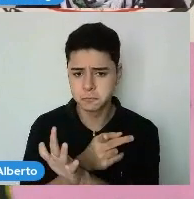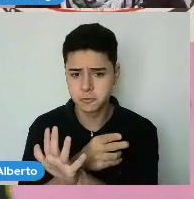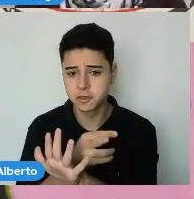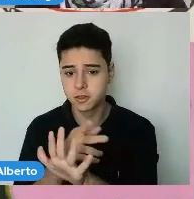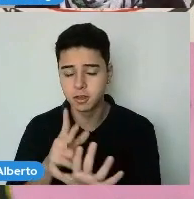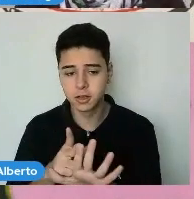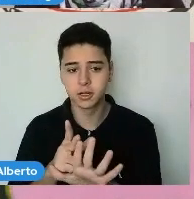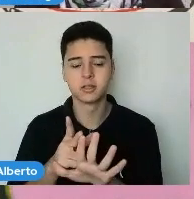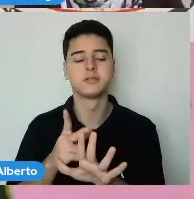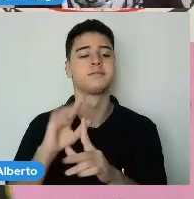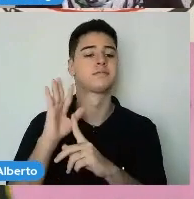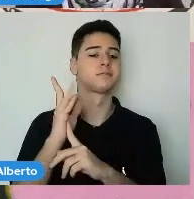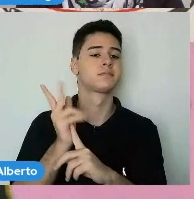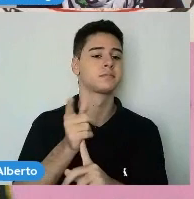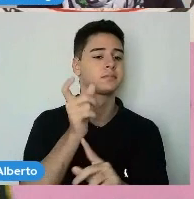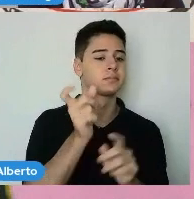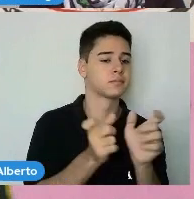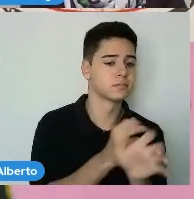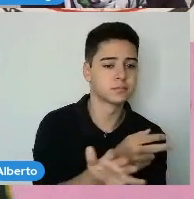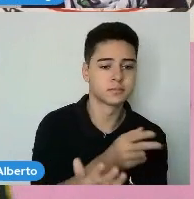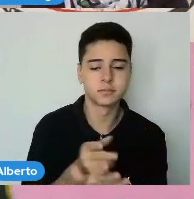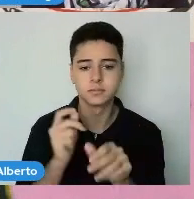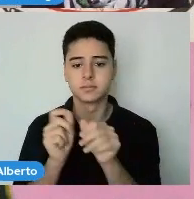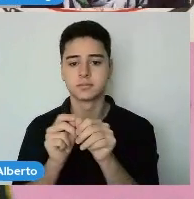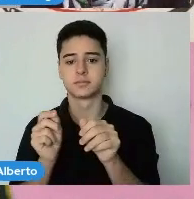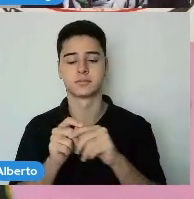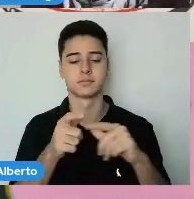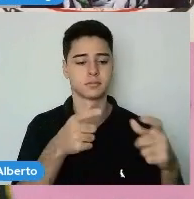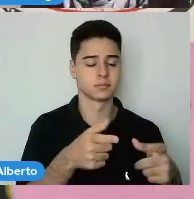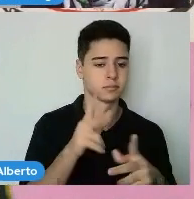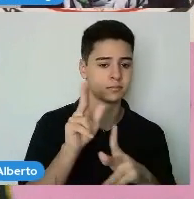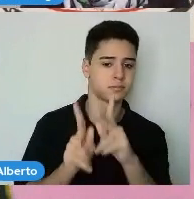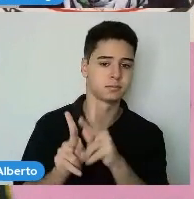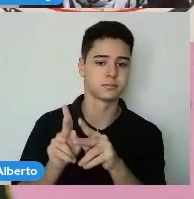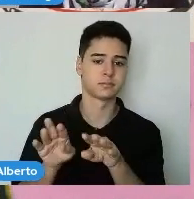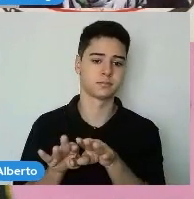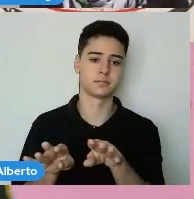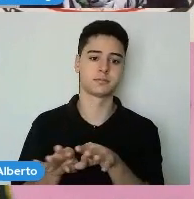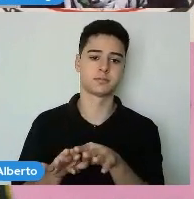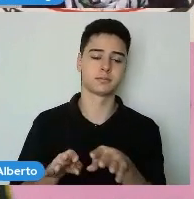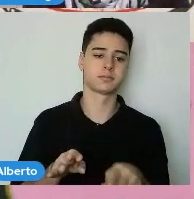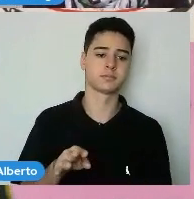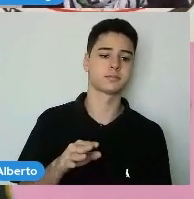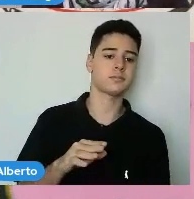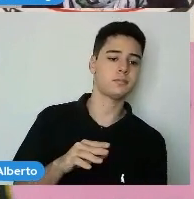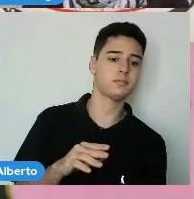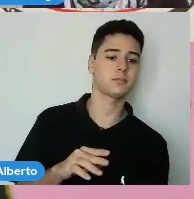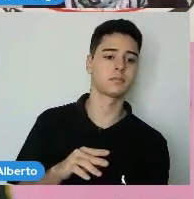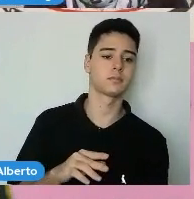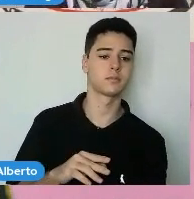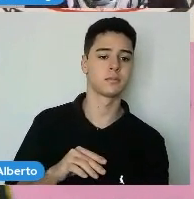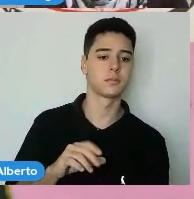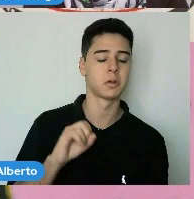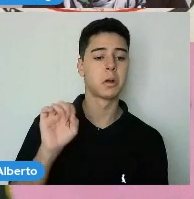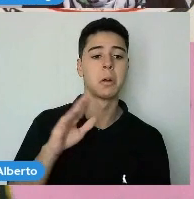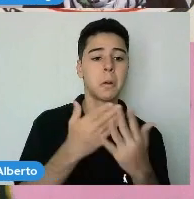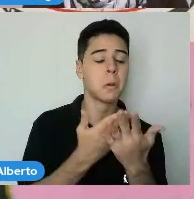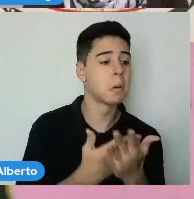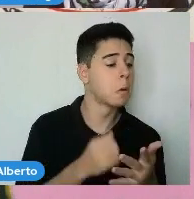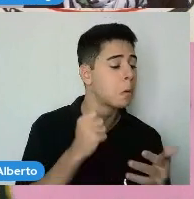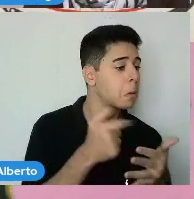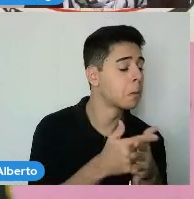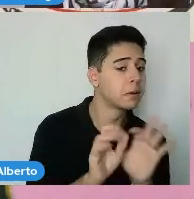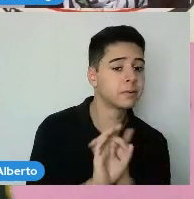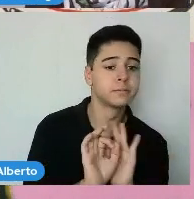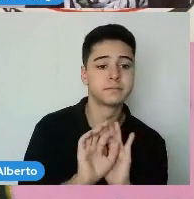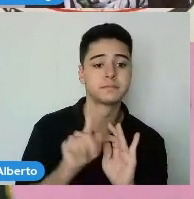manifestações artísticas, todas realizadas no espaço público e sem caráter institucional ou empresarial, ou seja,